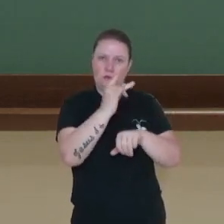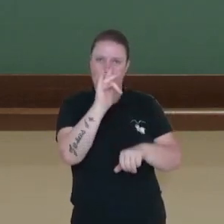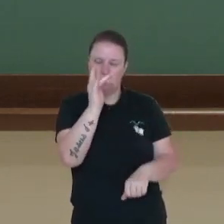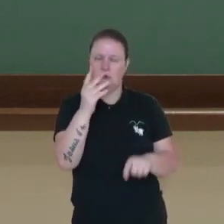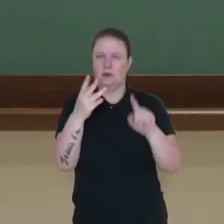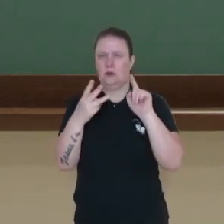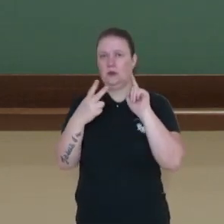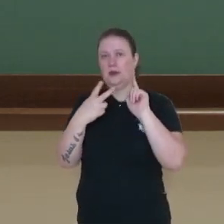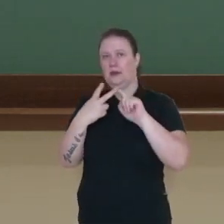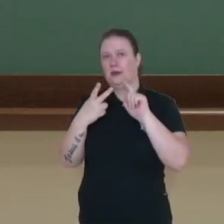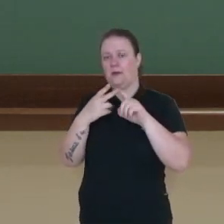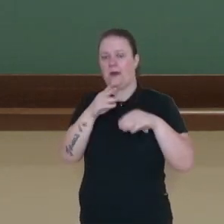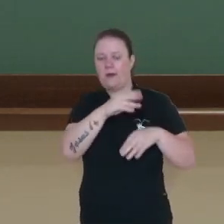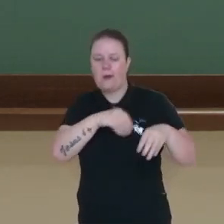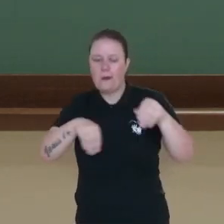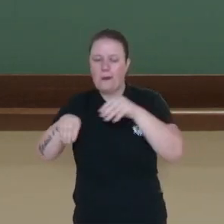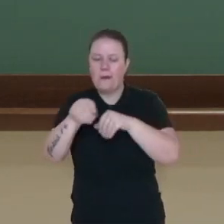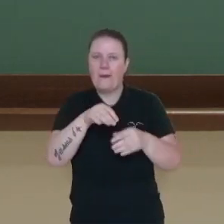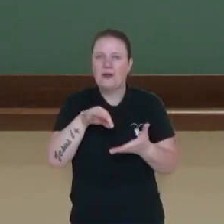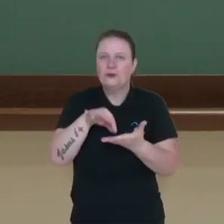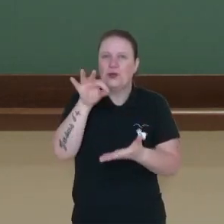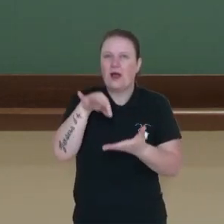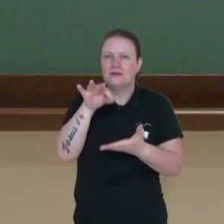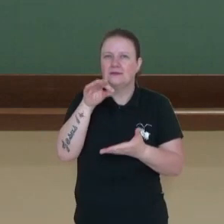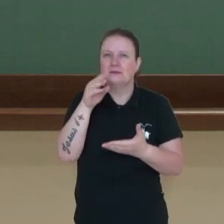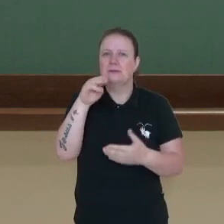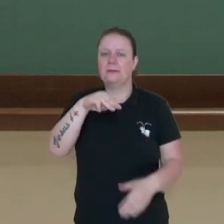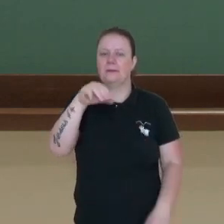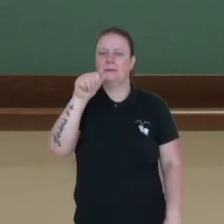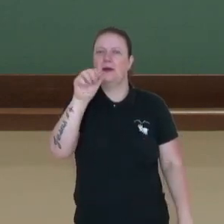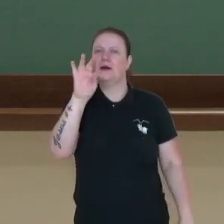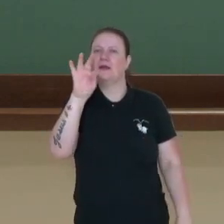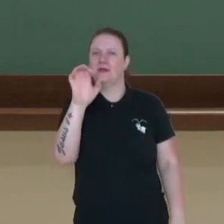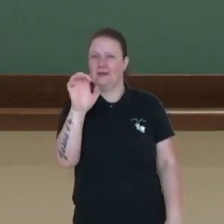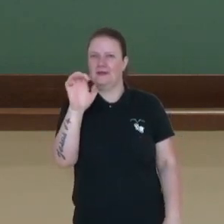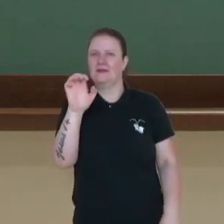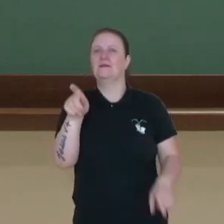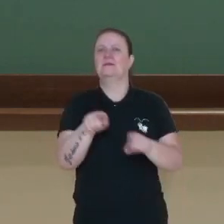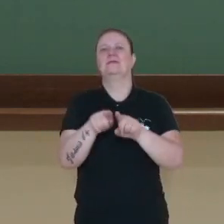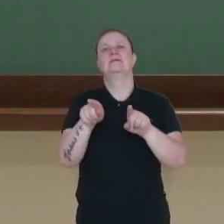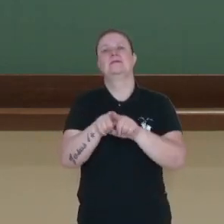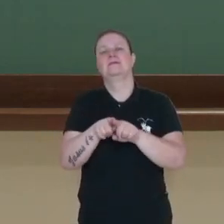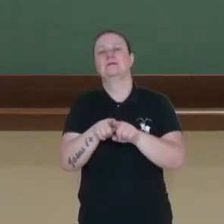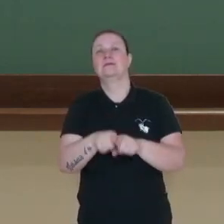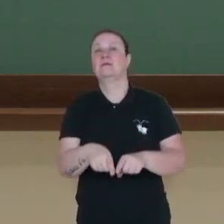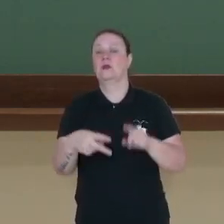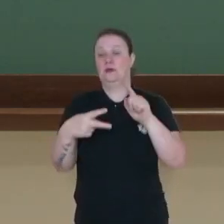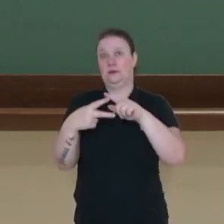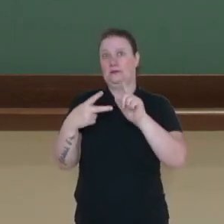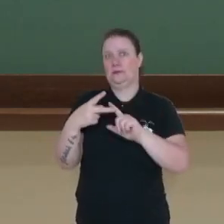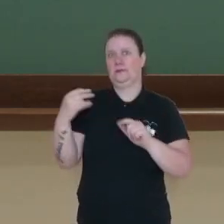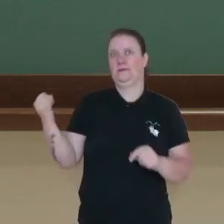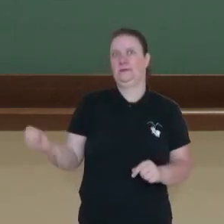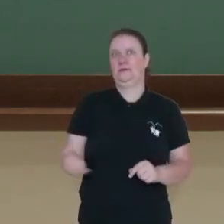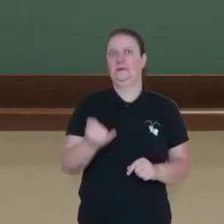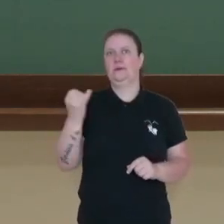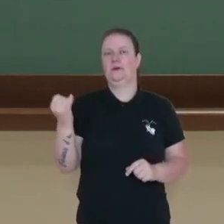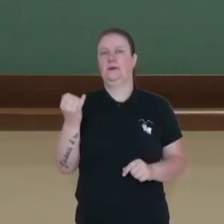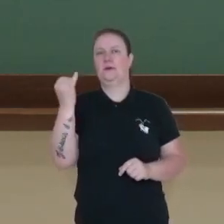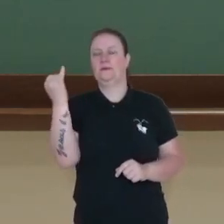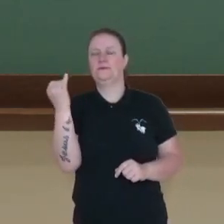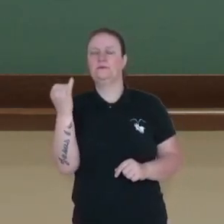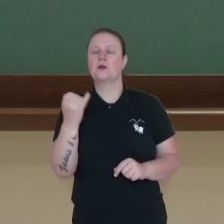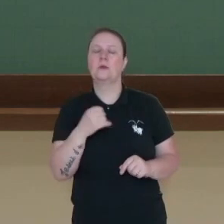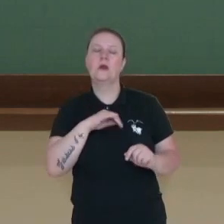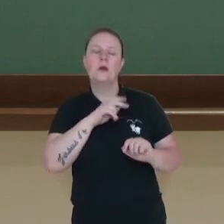mate, né? Dois ciclos econômicos importantes na nossa história. O ciclo do ouro, ele vai acontecer no